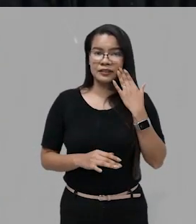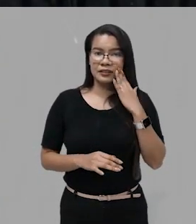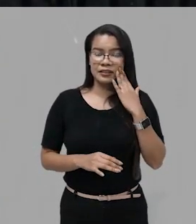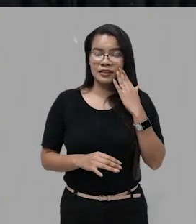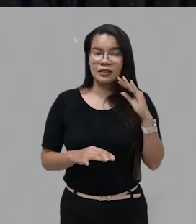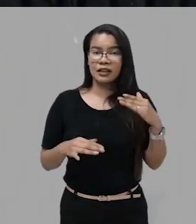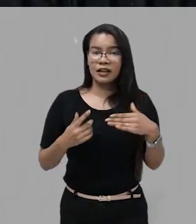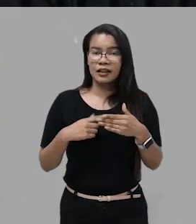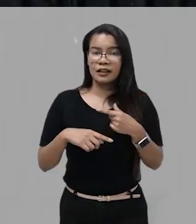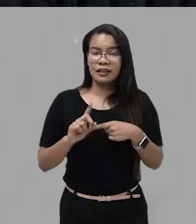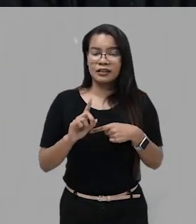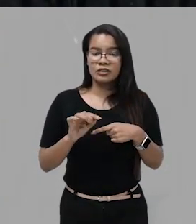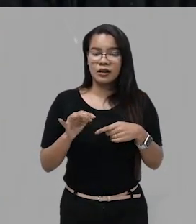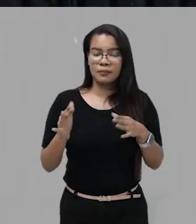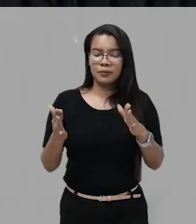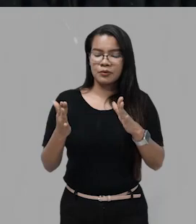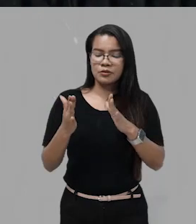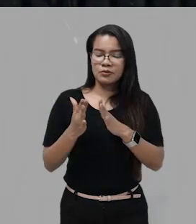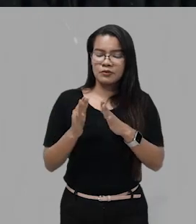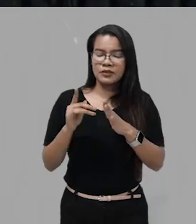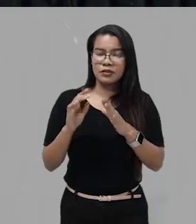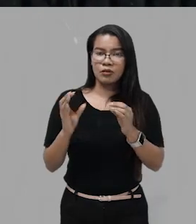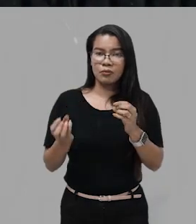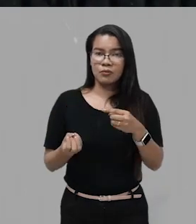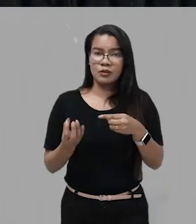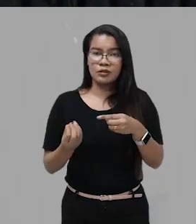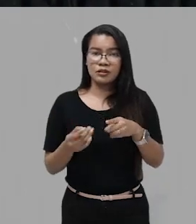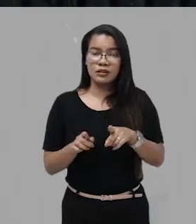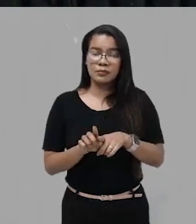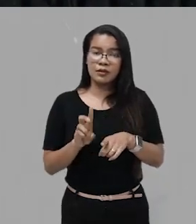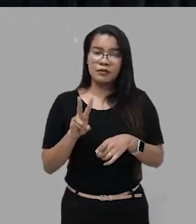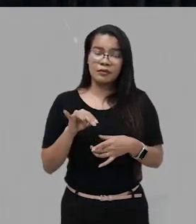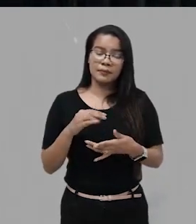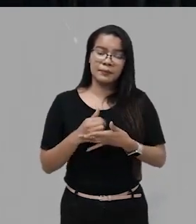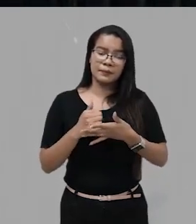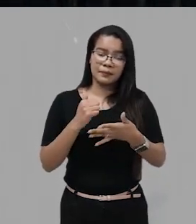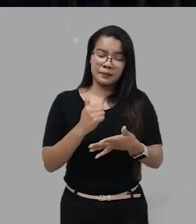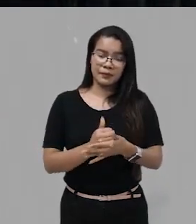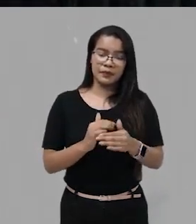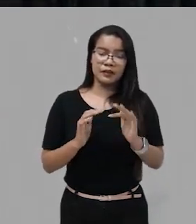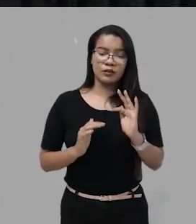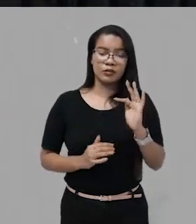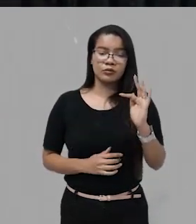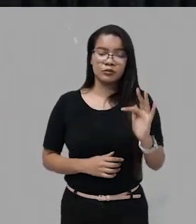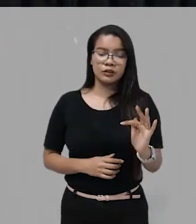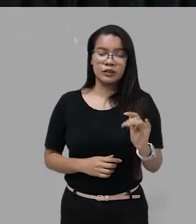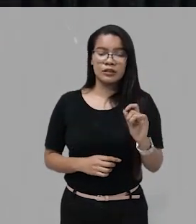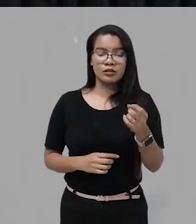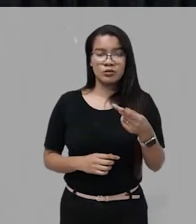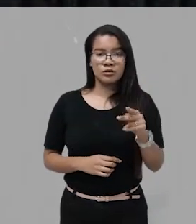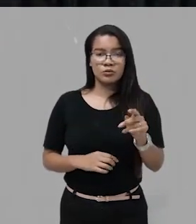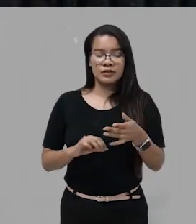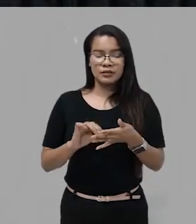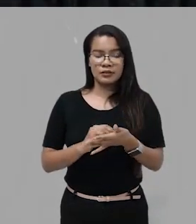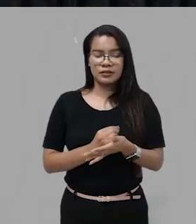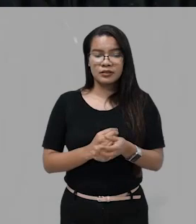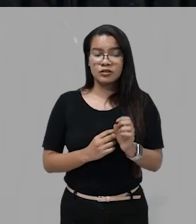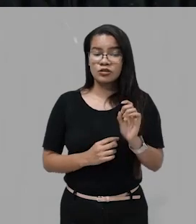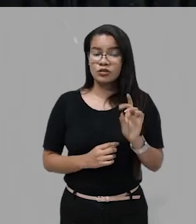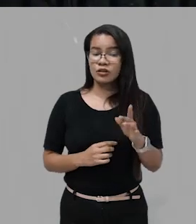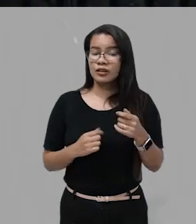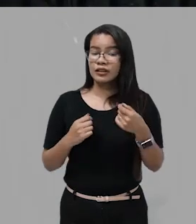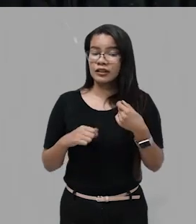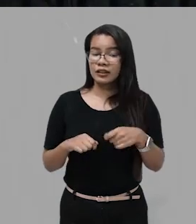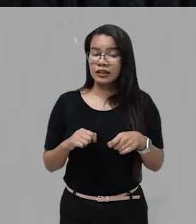compreender? Além de estar aproximando você daquele objeto, ele vai auxiliar você futuramente a sua escrita. Só que